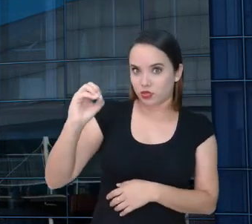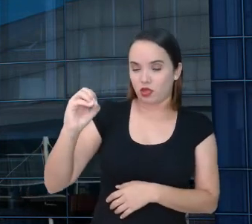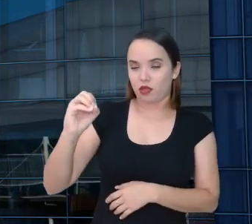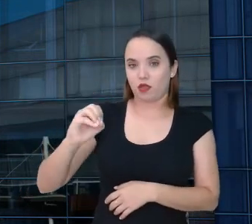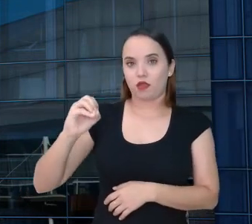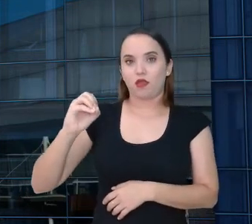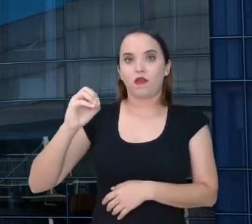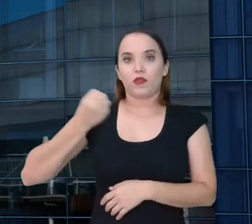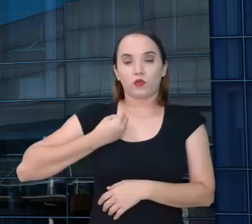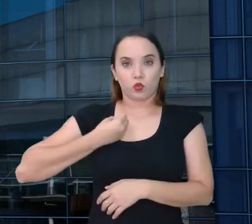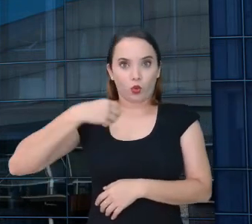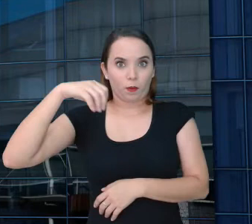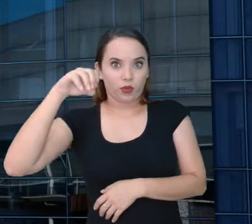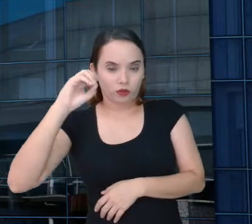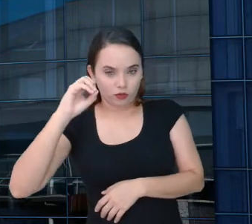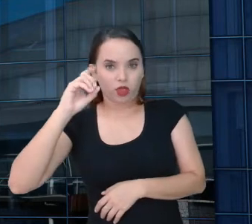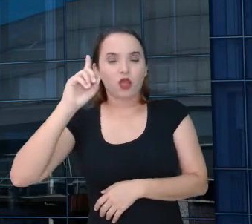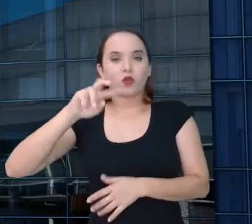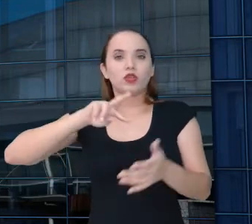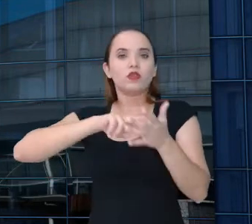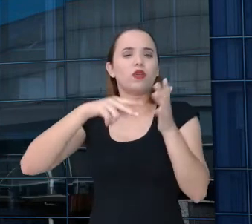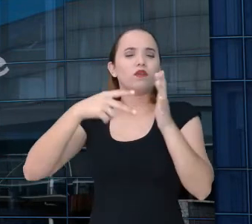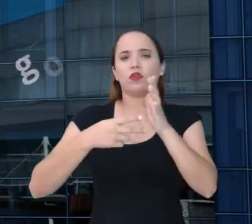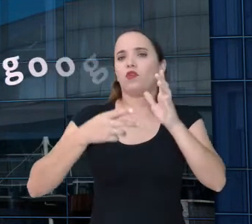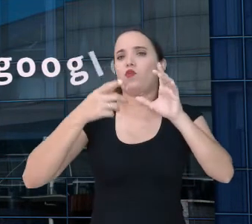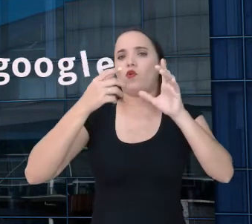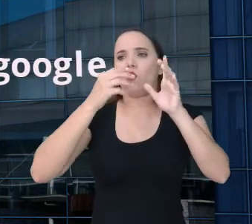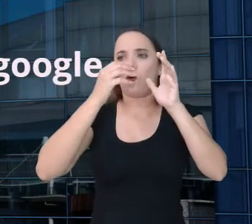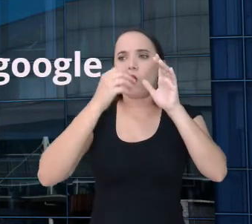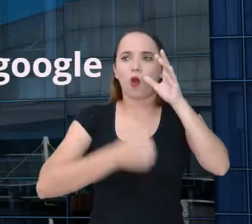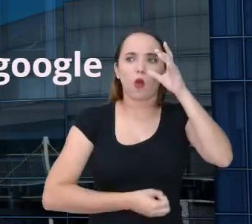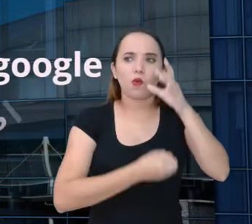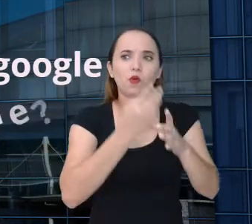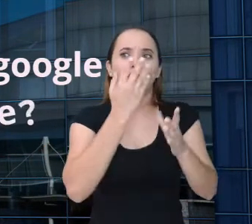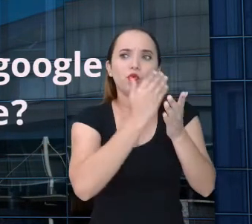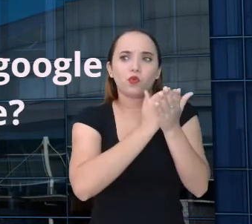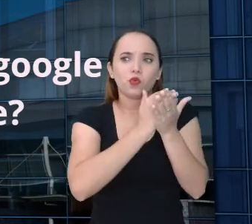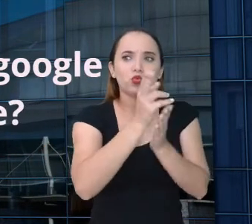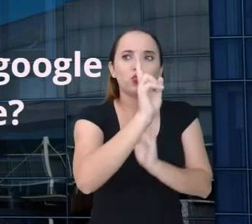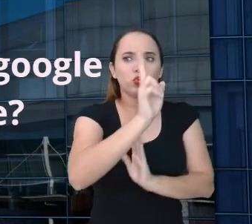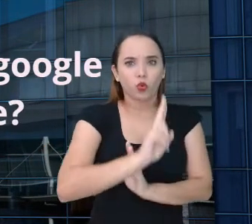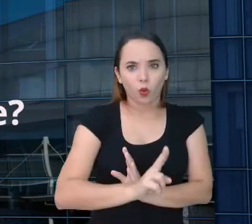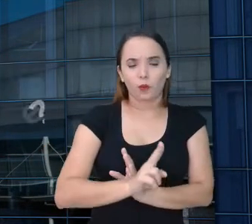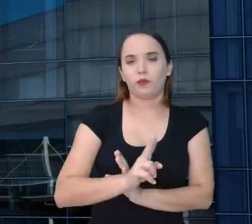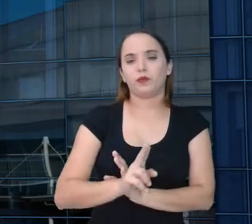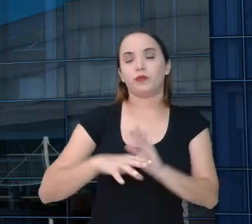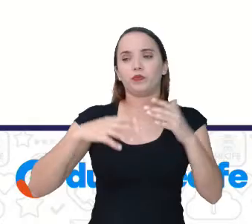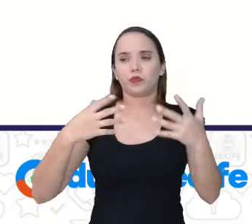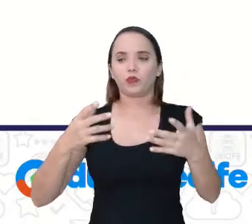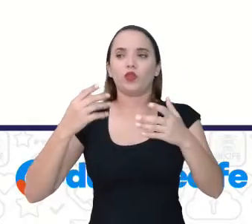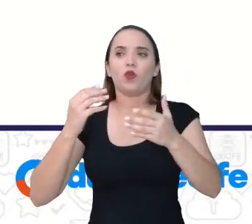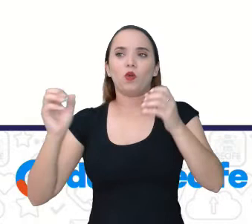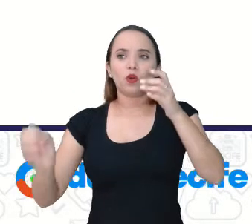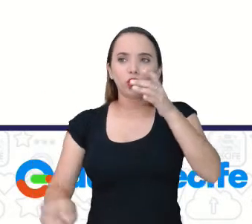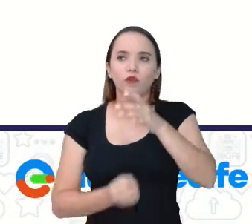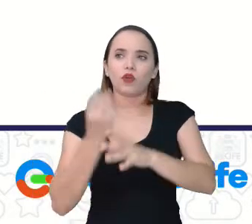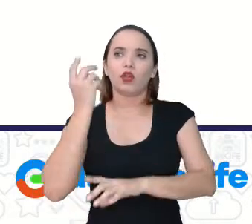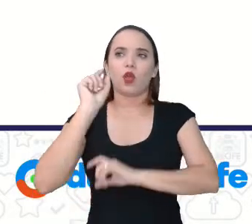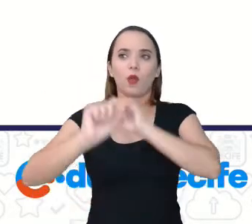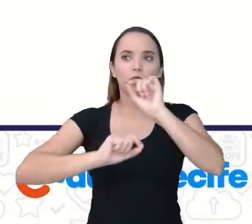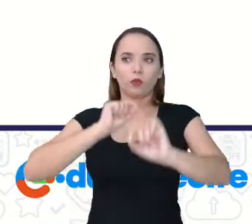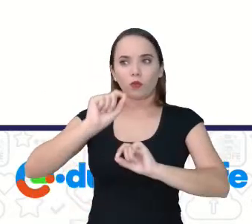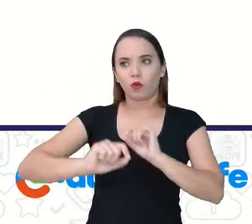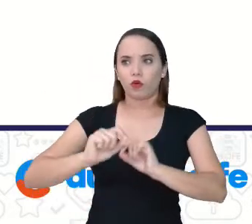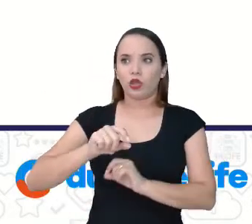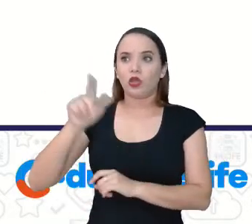significado da palavra aí que deu origem ao nome Google, certo? Então, esse nome Google aí surgiu através,